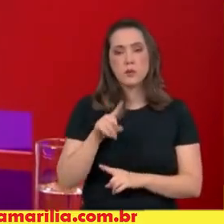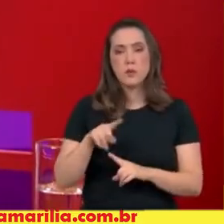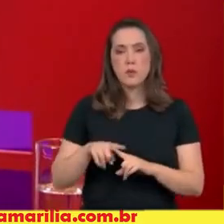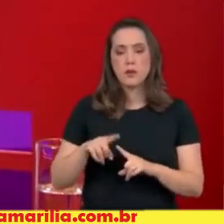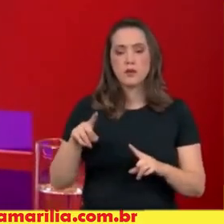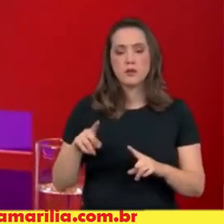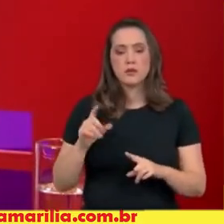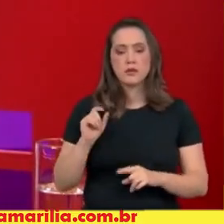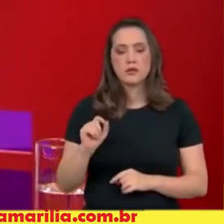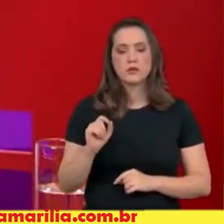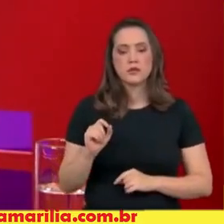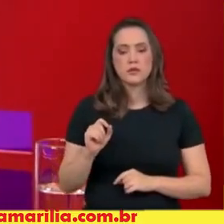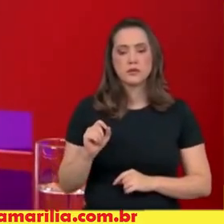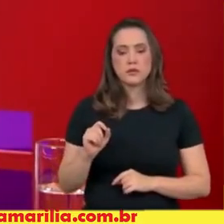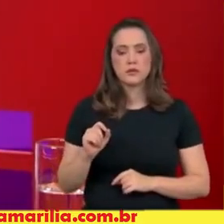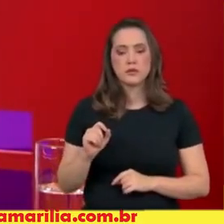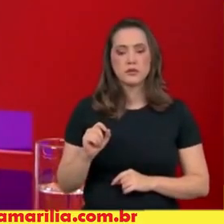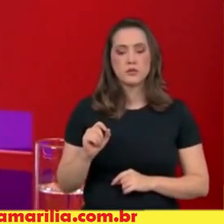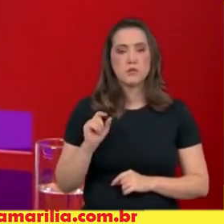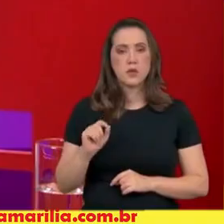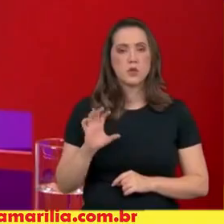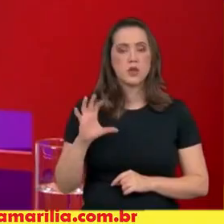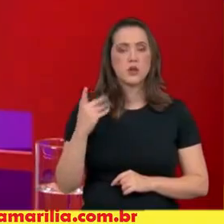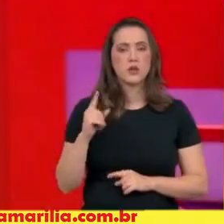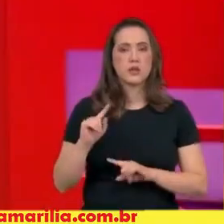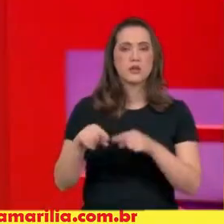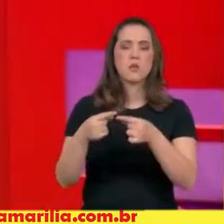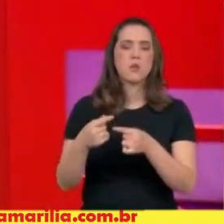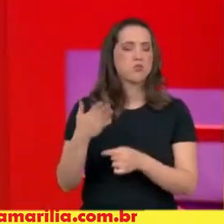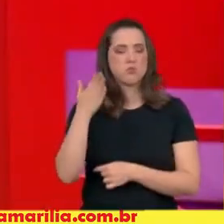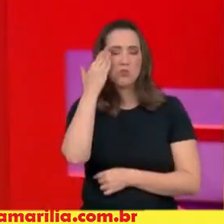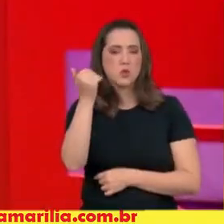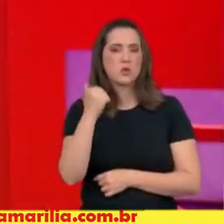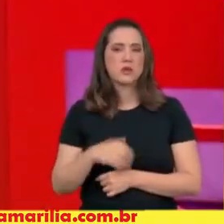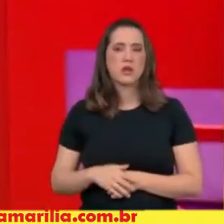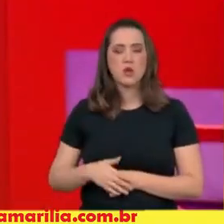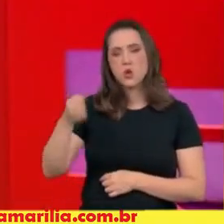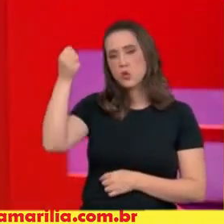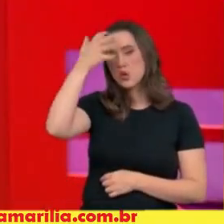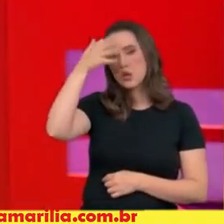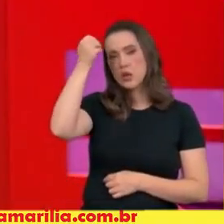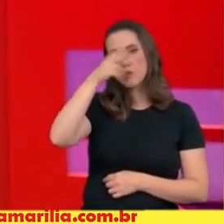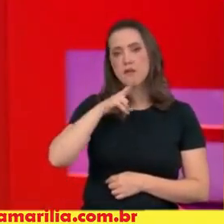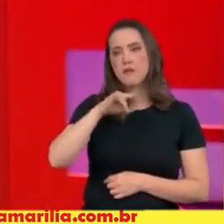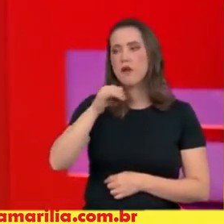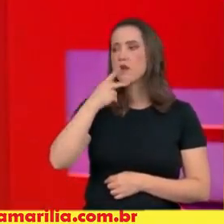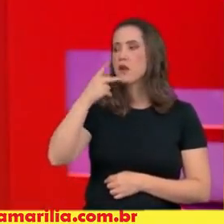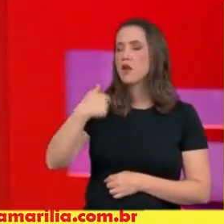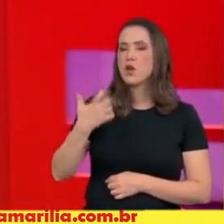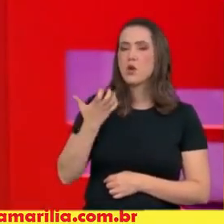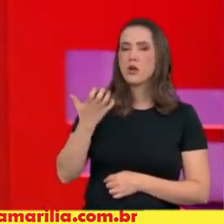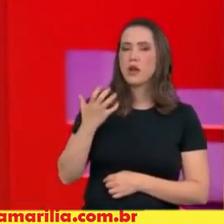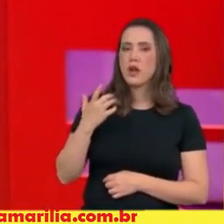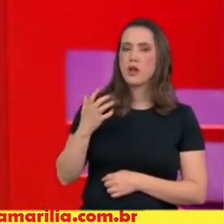o que ele vai pôr nesse vácuo, eu não sei. O Trump vai sair dizendo: eu quero avançar os interesses